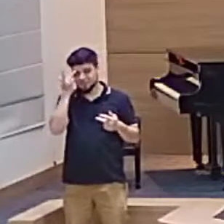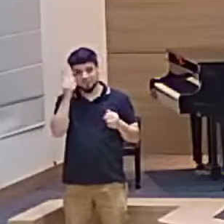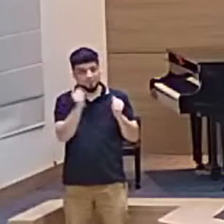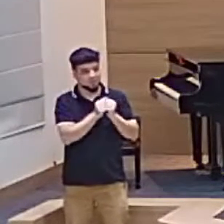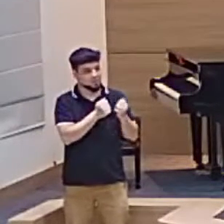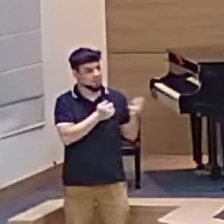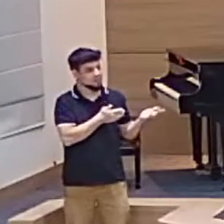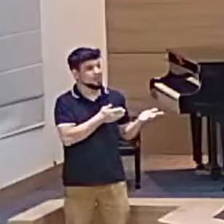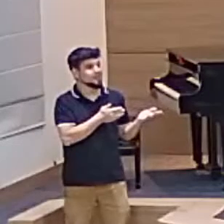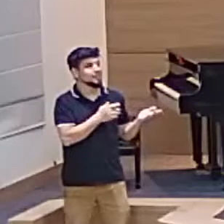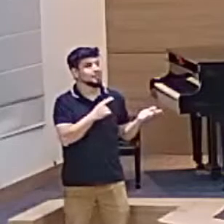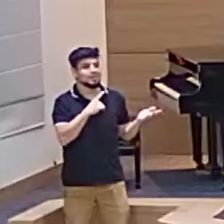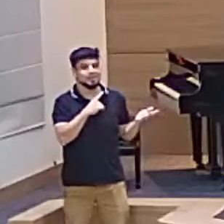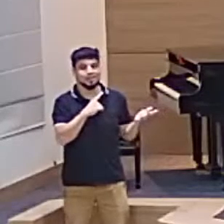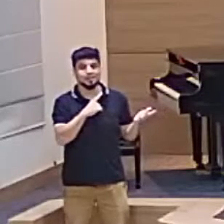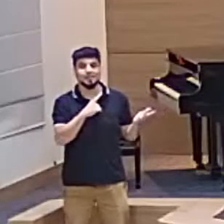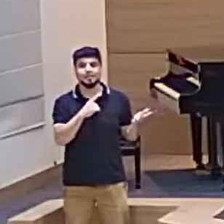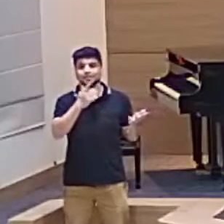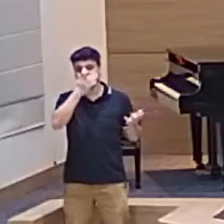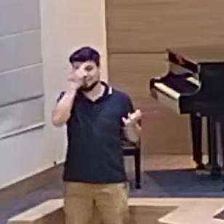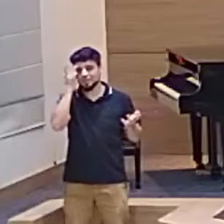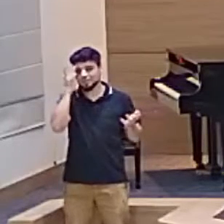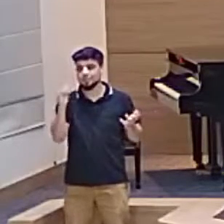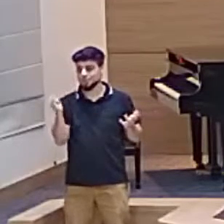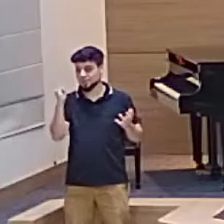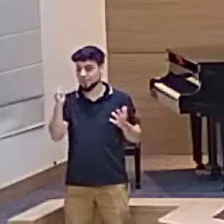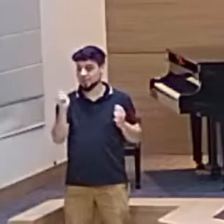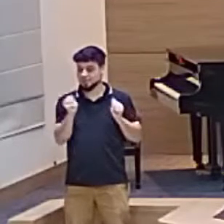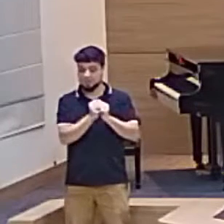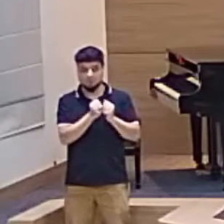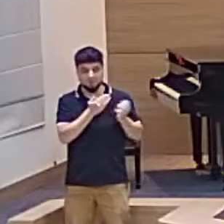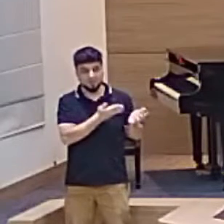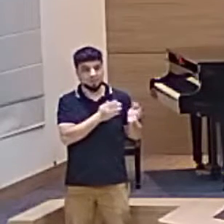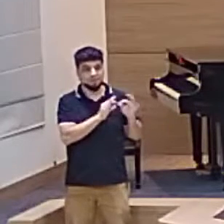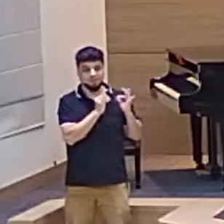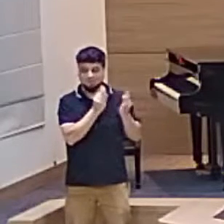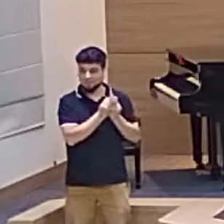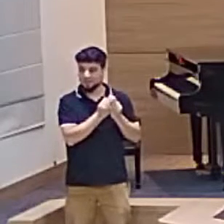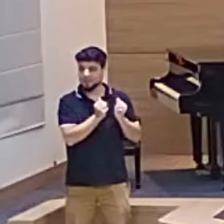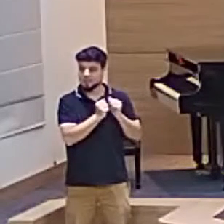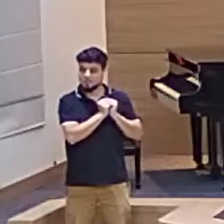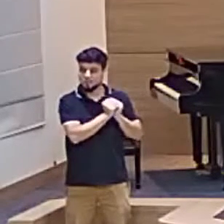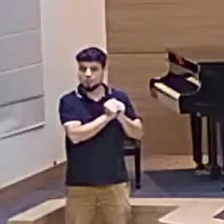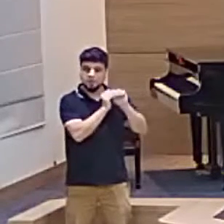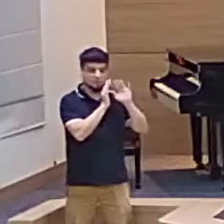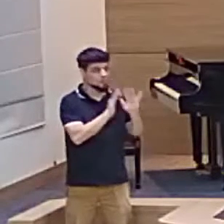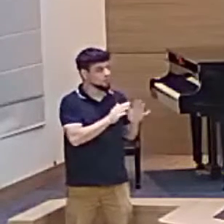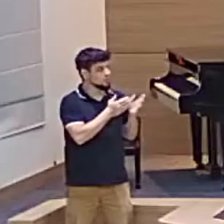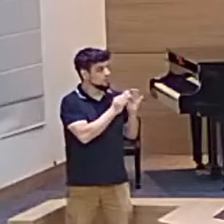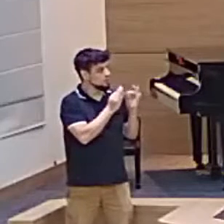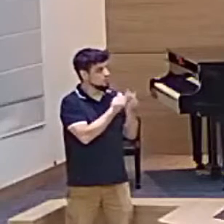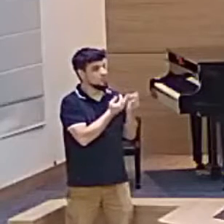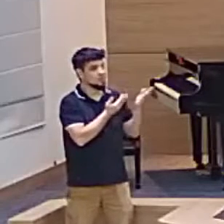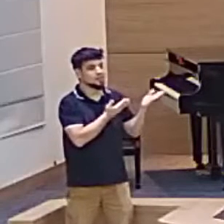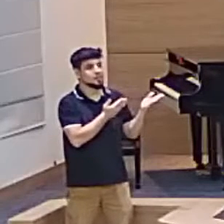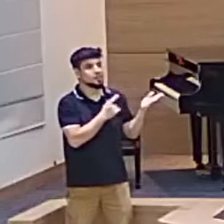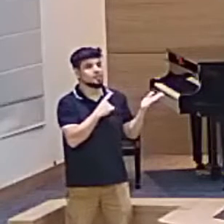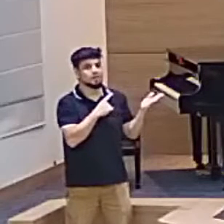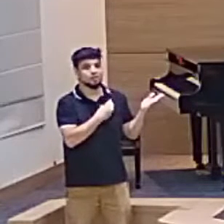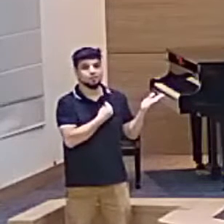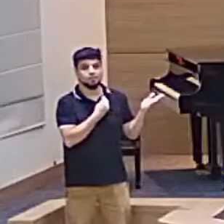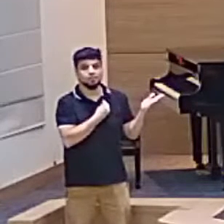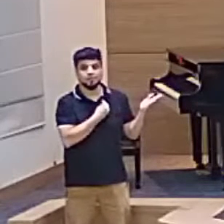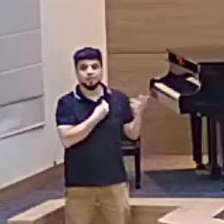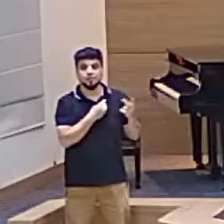tão importante mas nós temos um casal que é bastante emblemático nessa família que tem acompanhado e abençoando essa família Então se eles tiverem por aqui a irmã